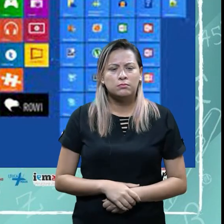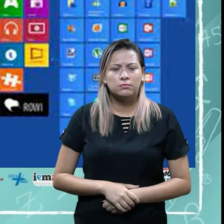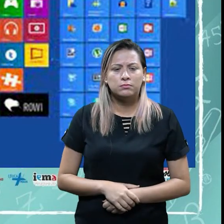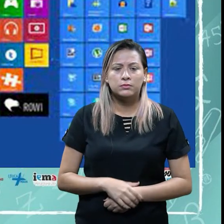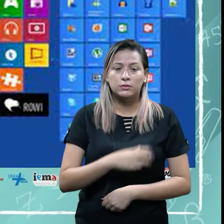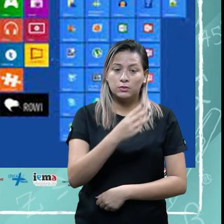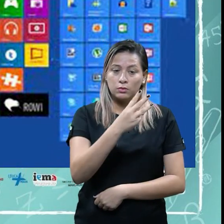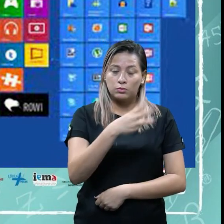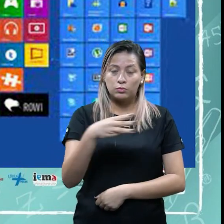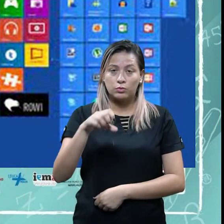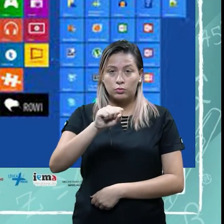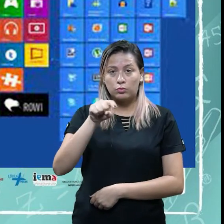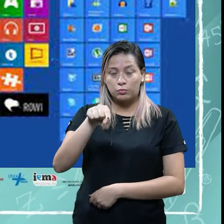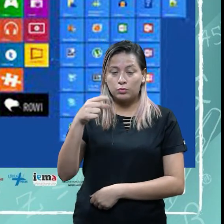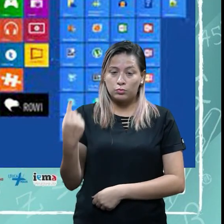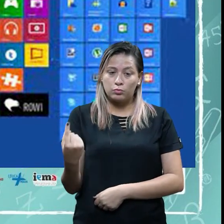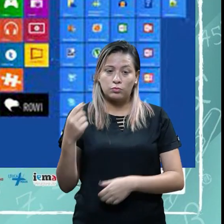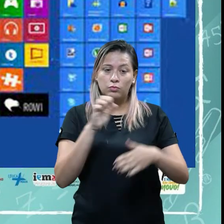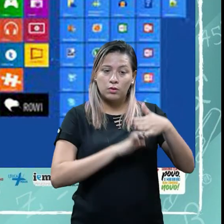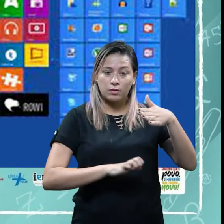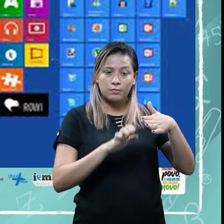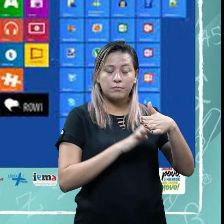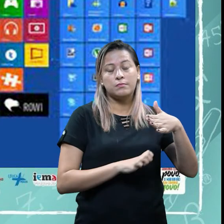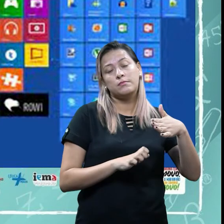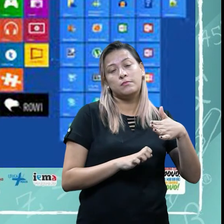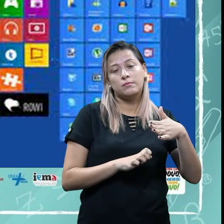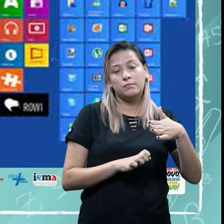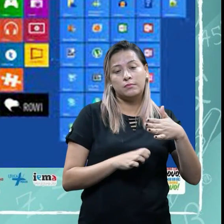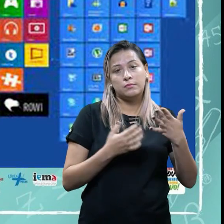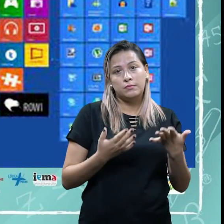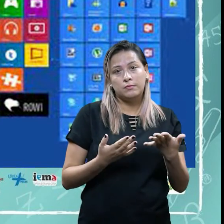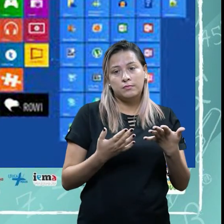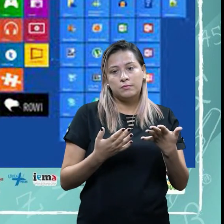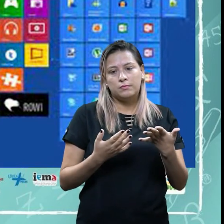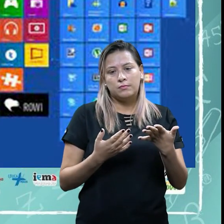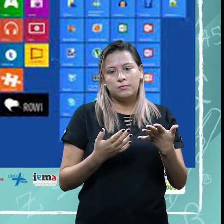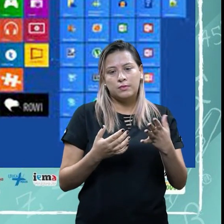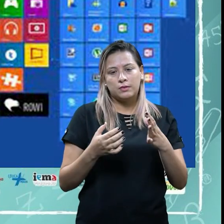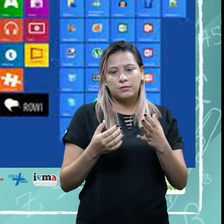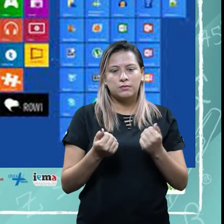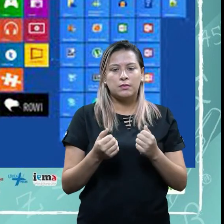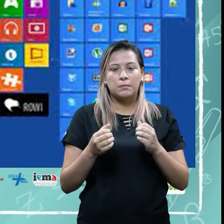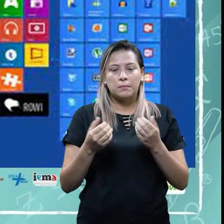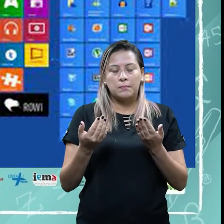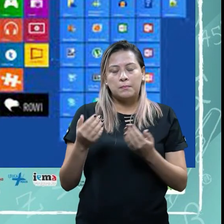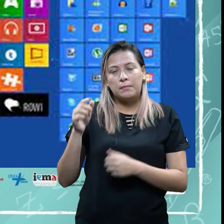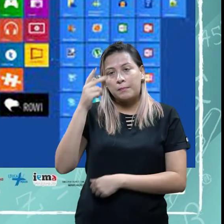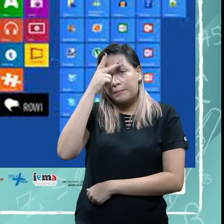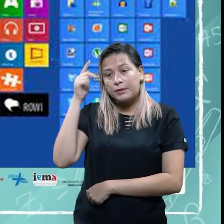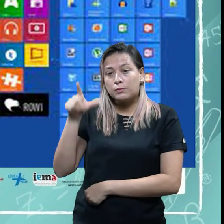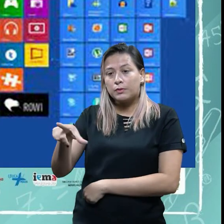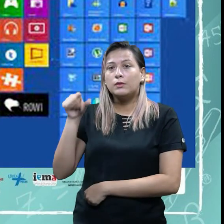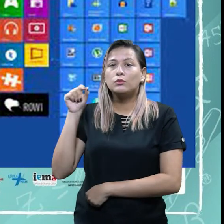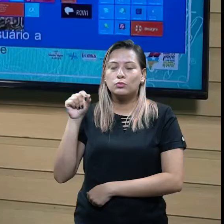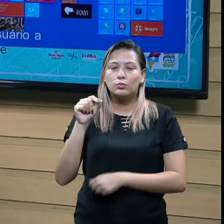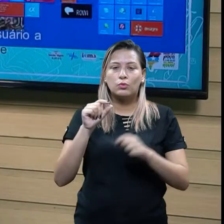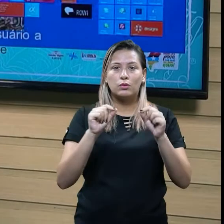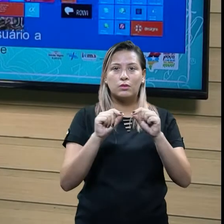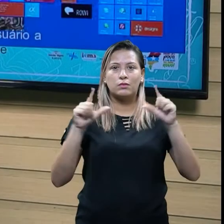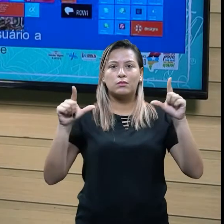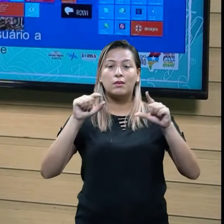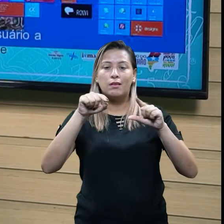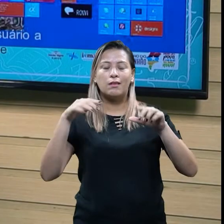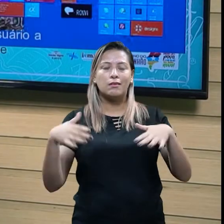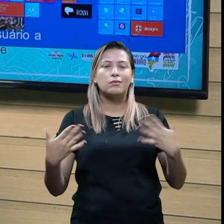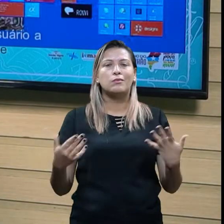a empresa, tá, deu ao usuário a opção de escolher qual seria a interface padrão do sistema.